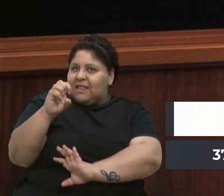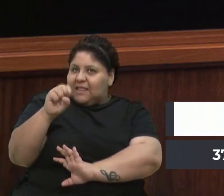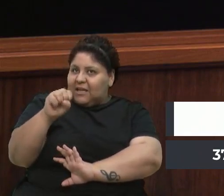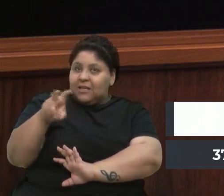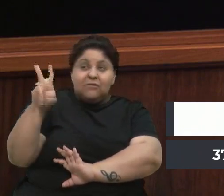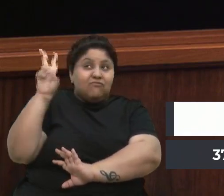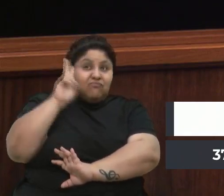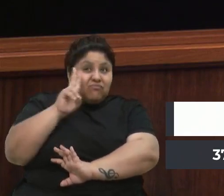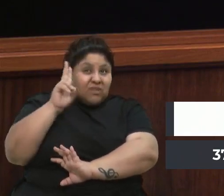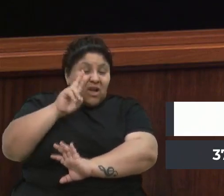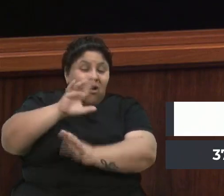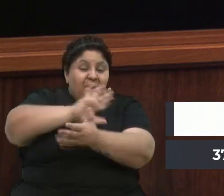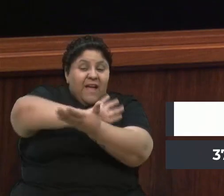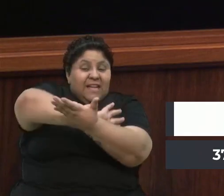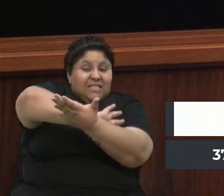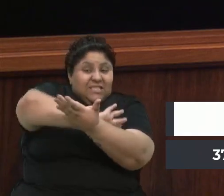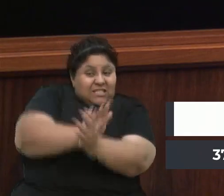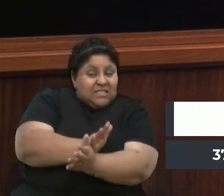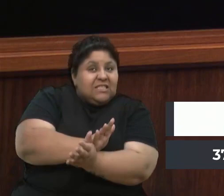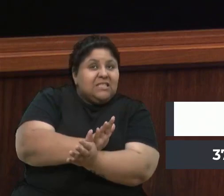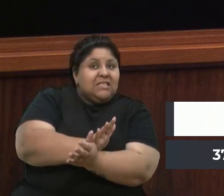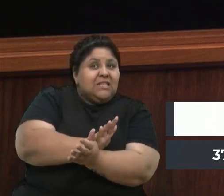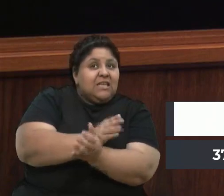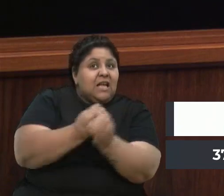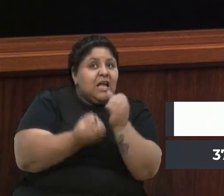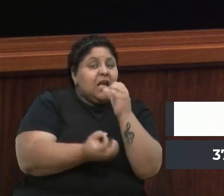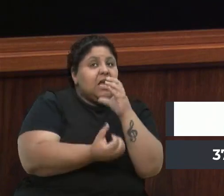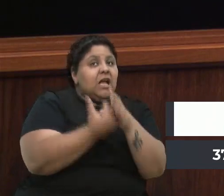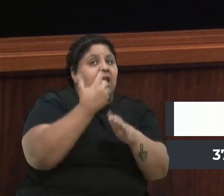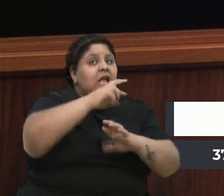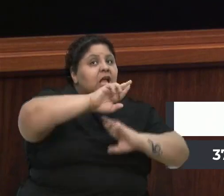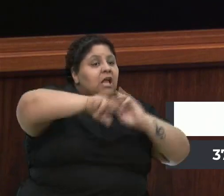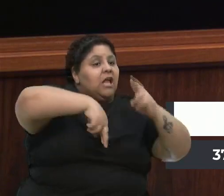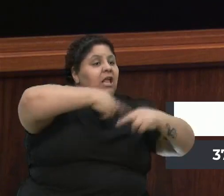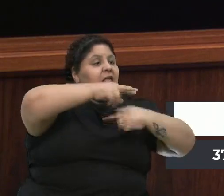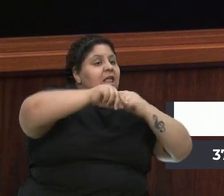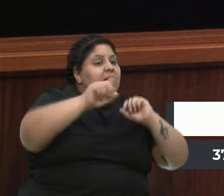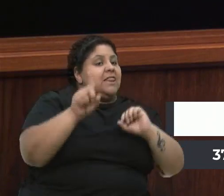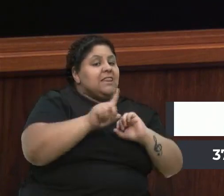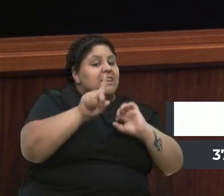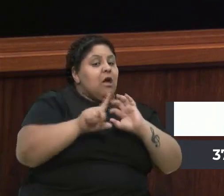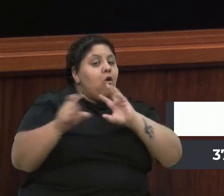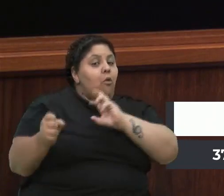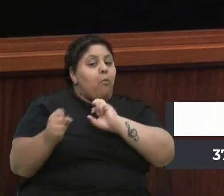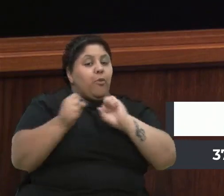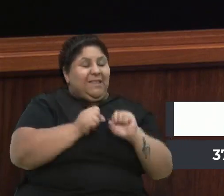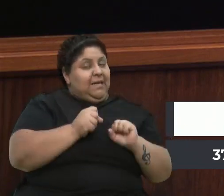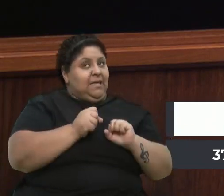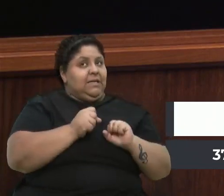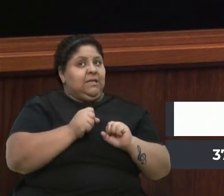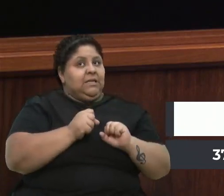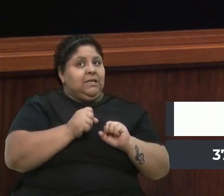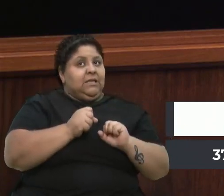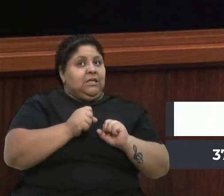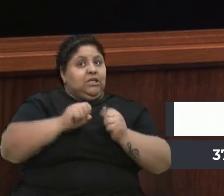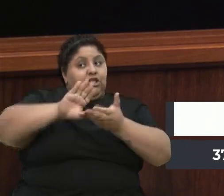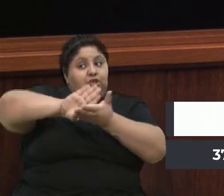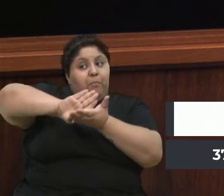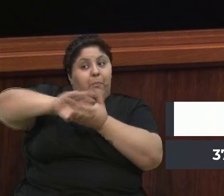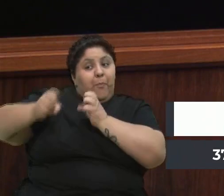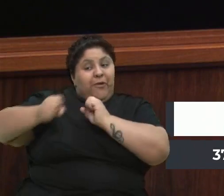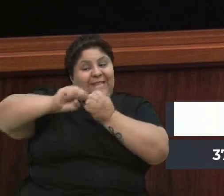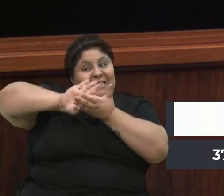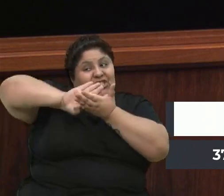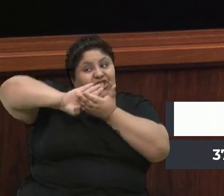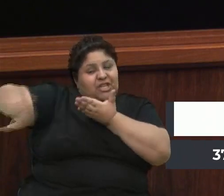historicamente, o racismo ele é fruto de uma relação de não poder, de poder tirado.